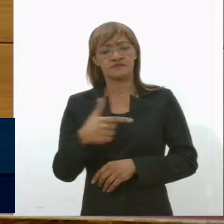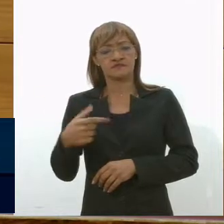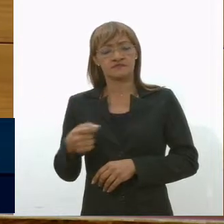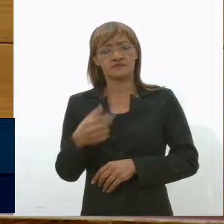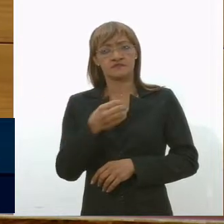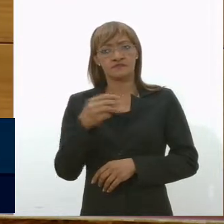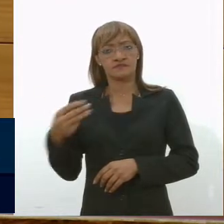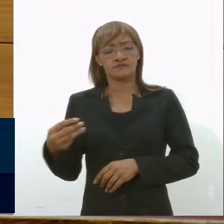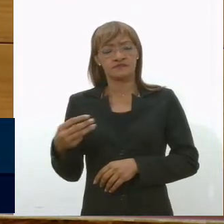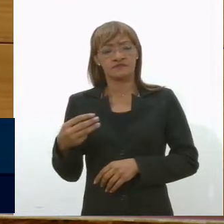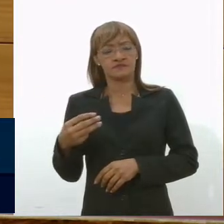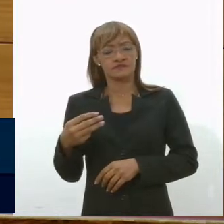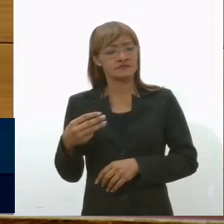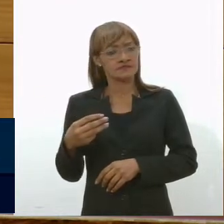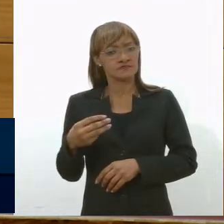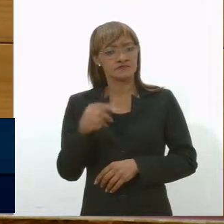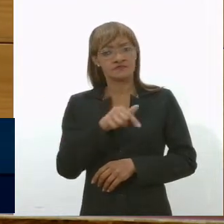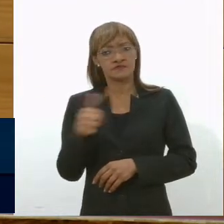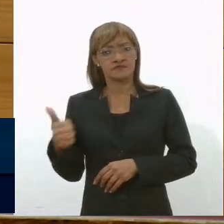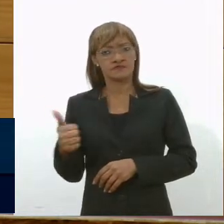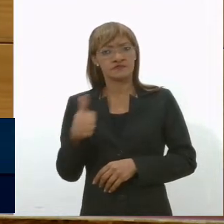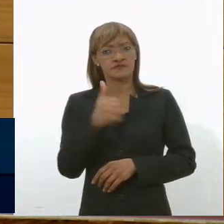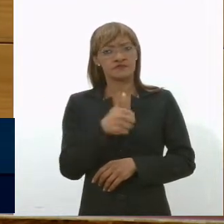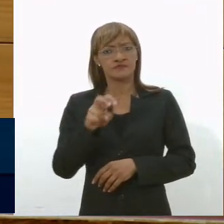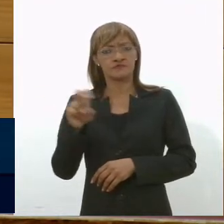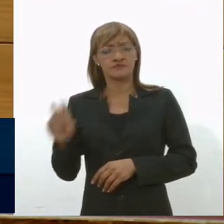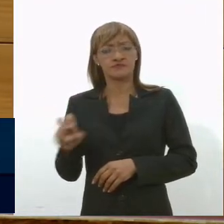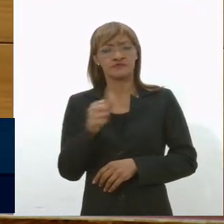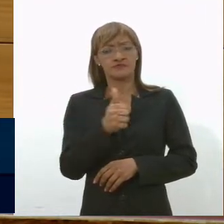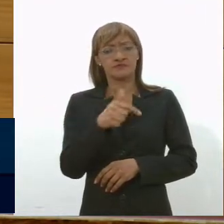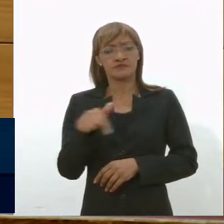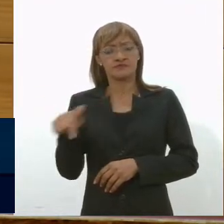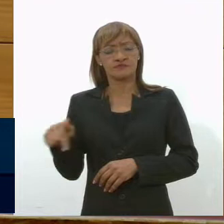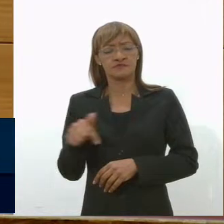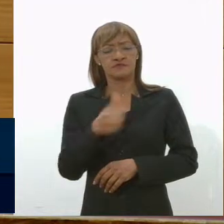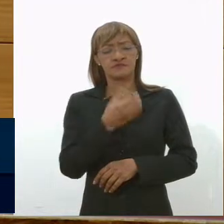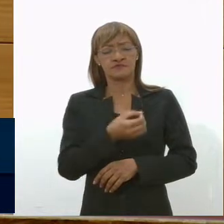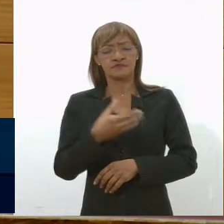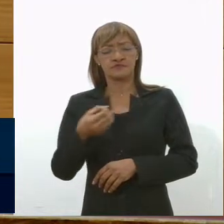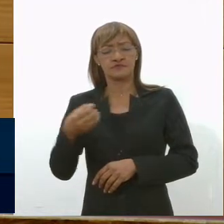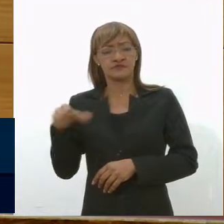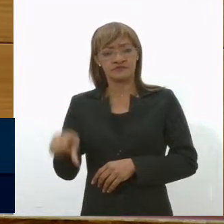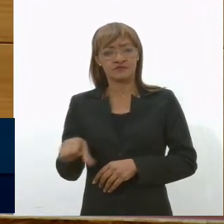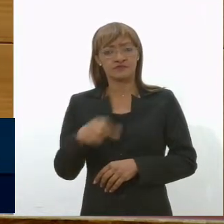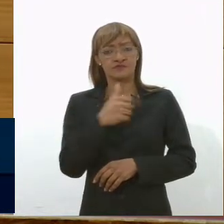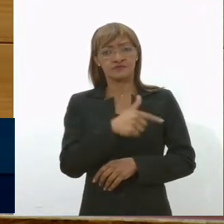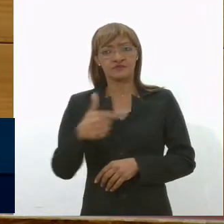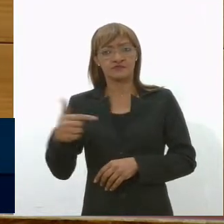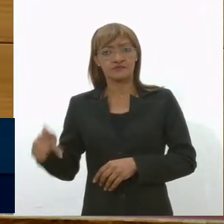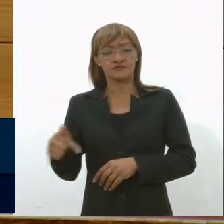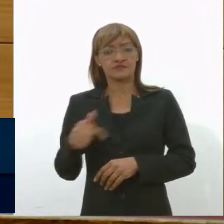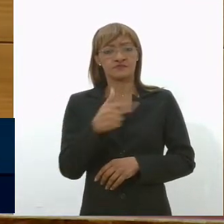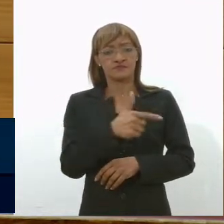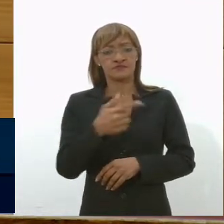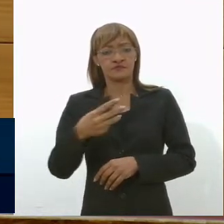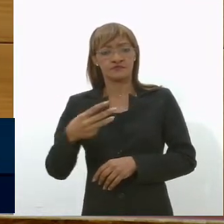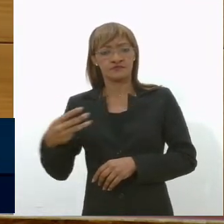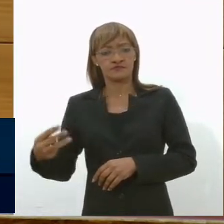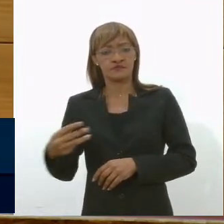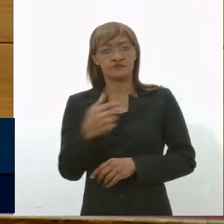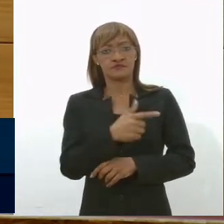252/2020-03/2021, 112, 155, 176, 209, 214, 227, 233,